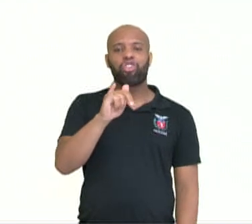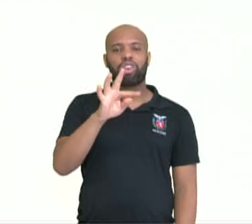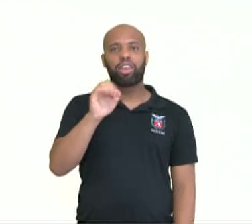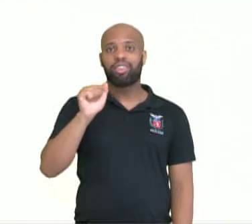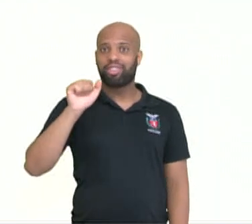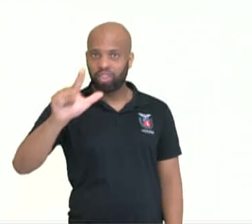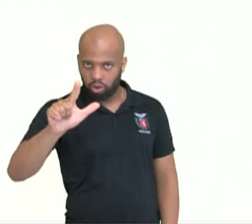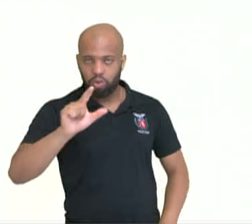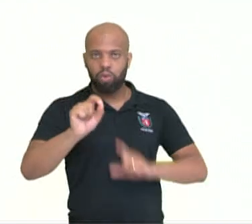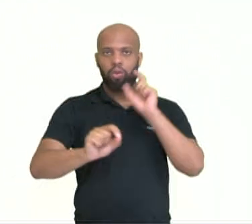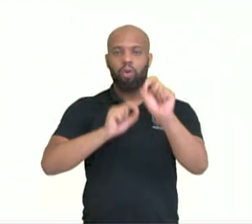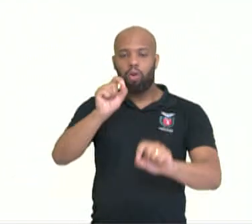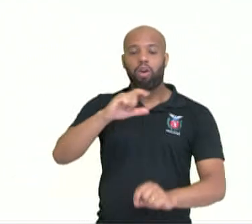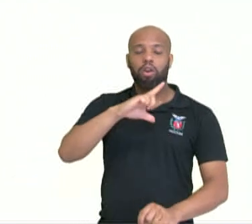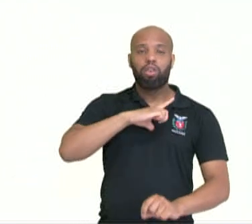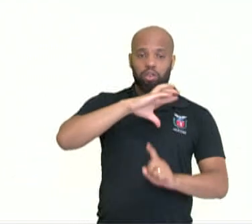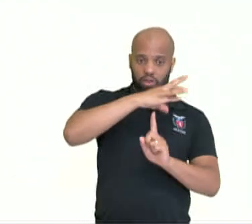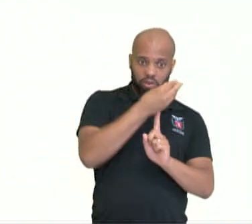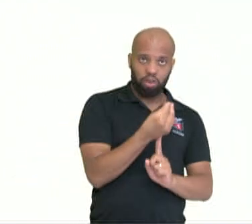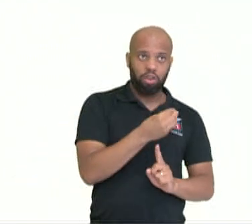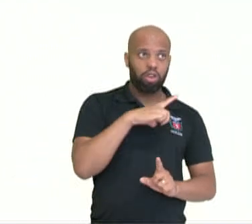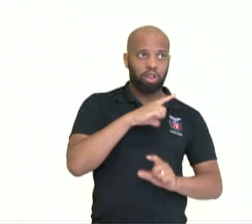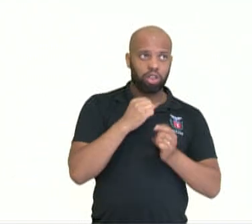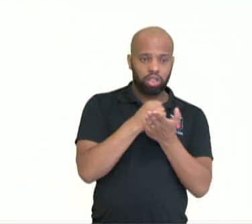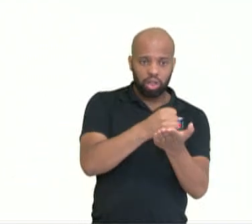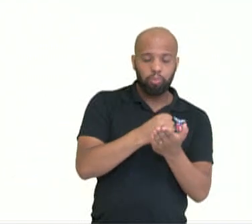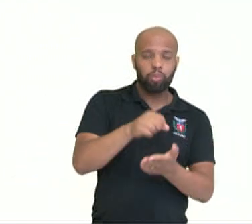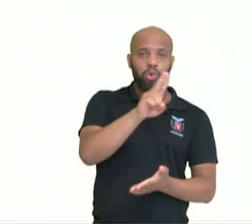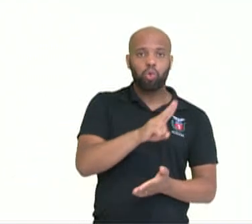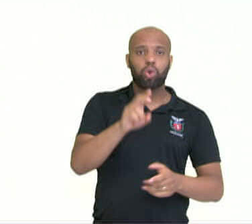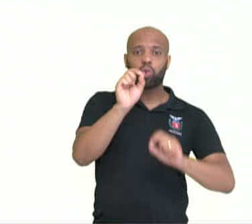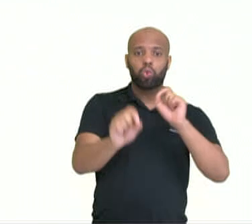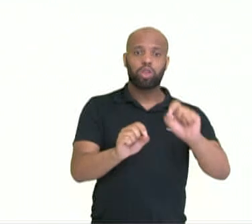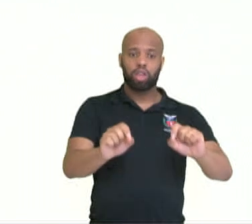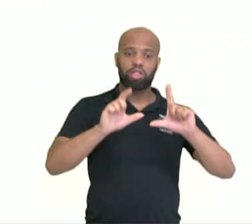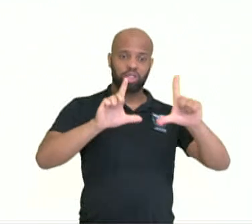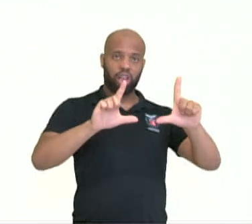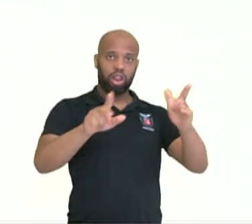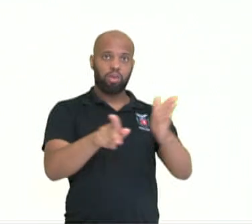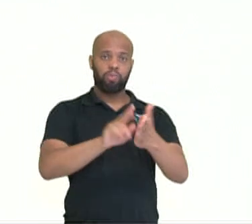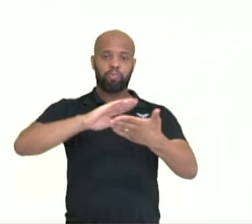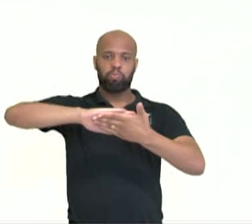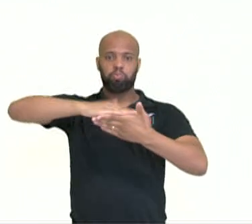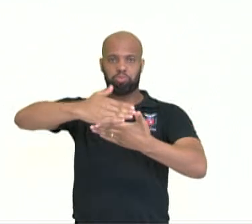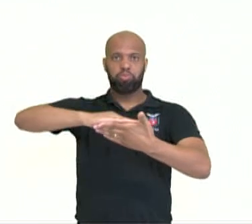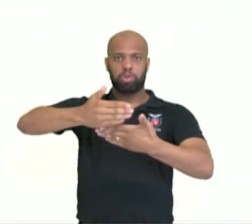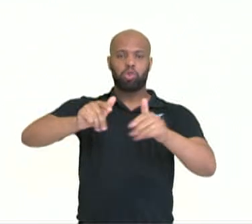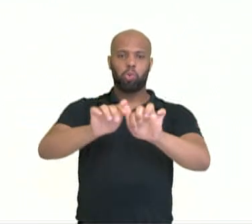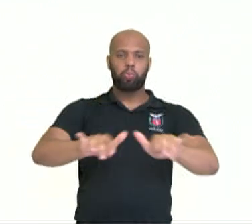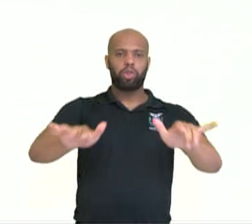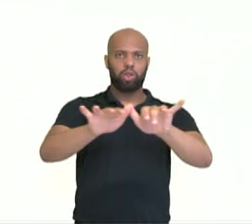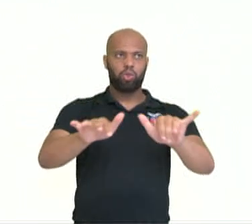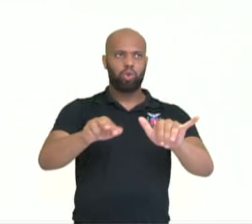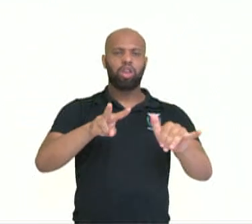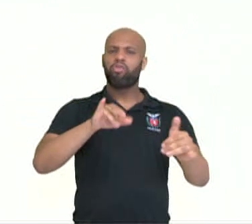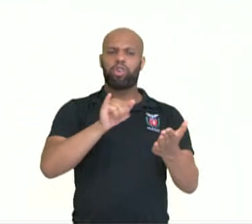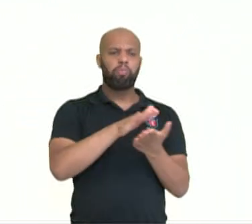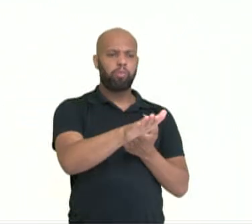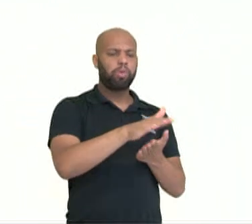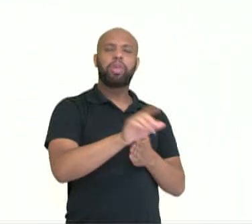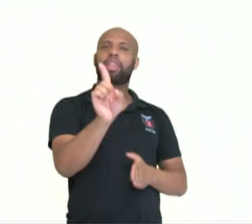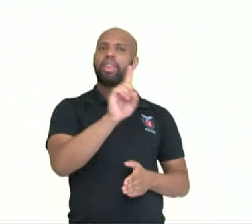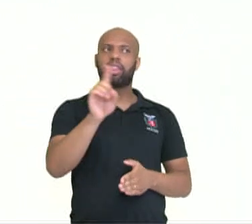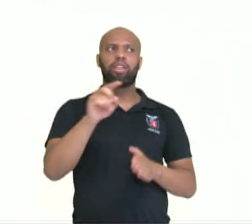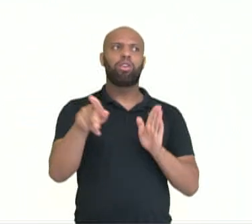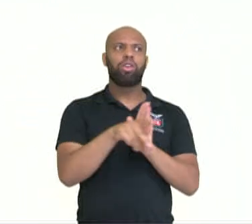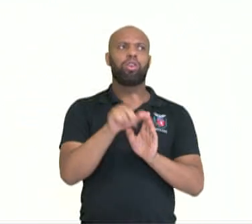Tá? É uma arte onde suportes escolhidos normalmente são as telas dos computadores. Dificilmente você vai imprimir uma cyberarte, você vai trabalhar